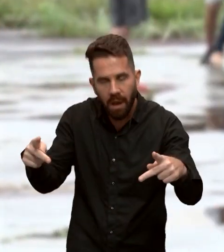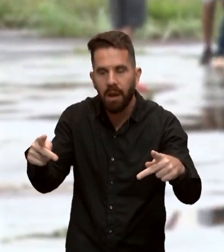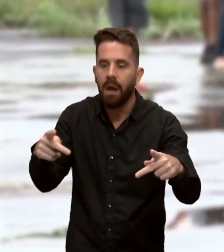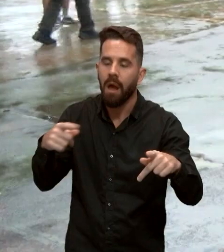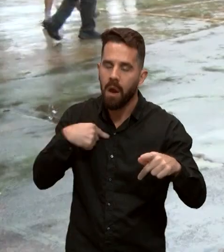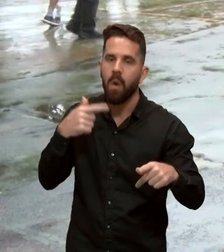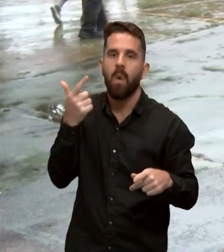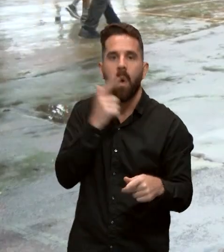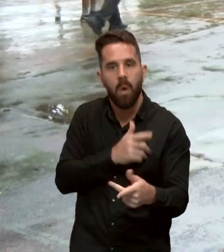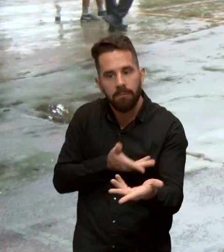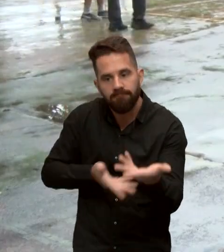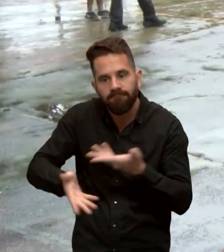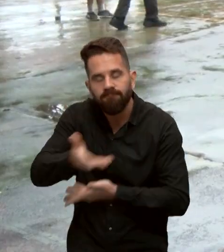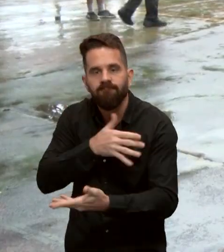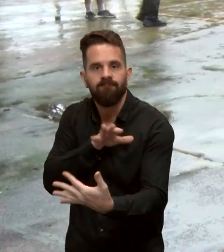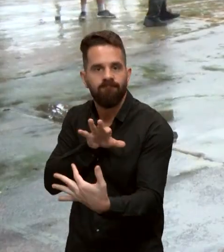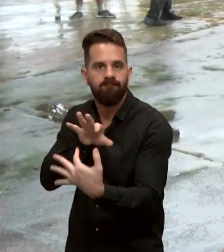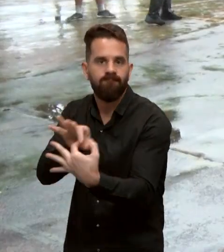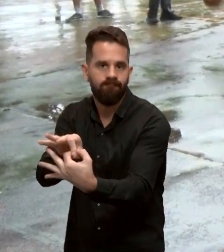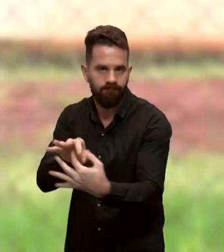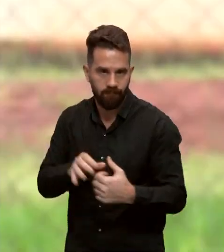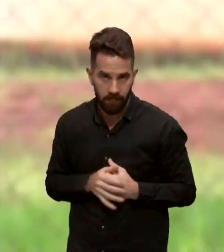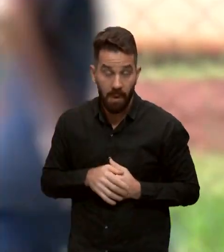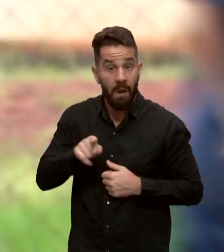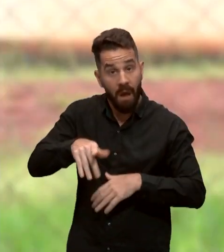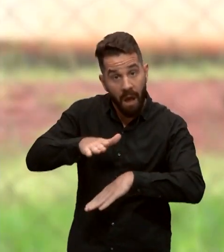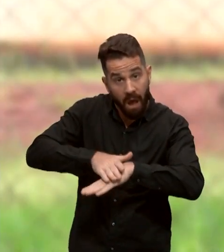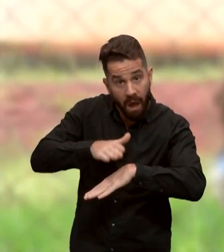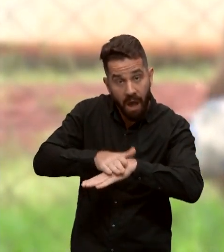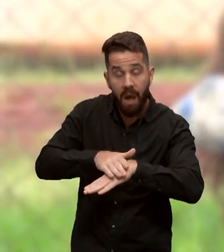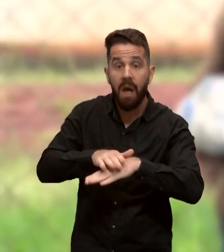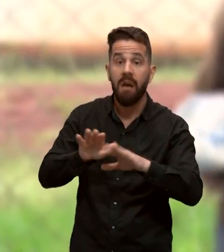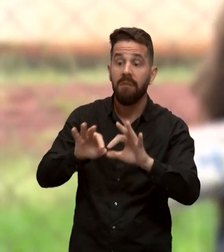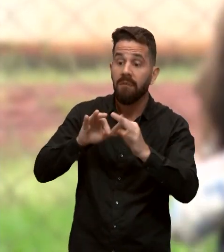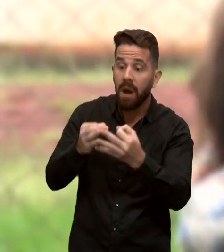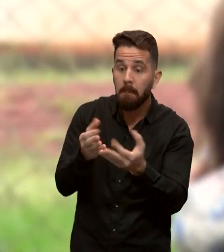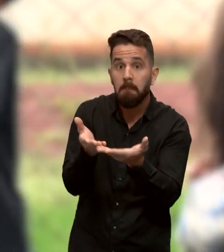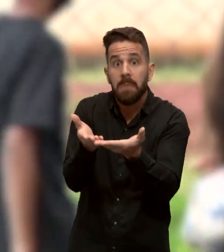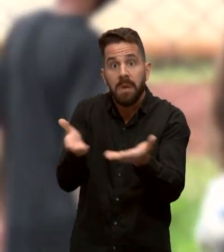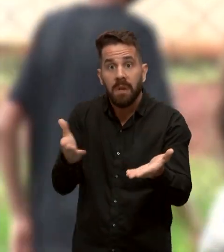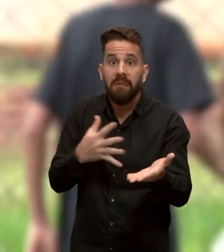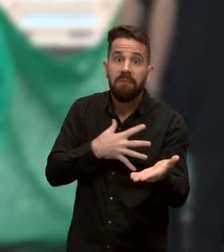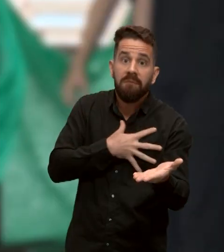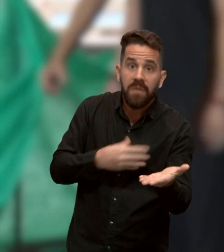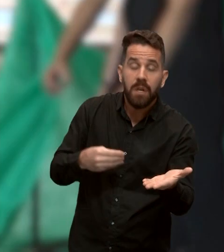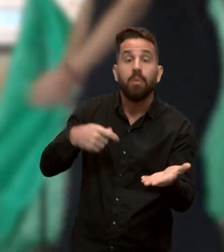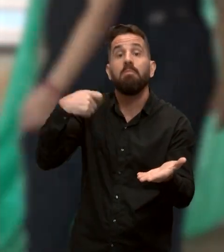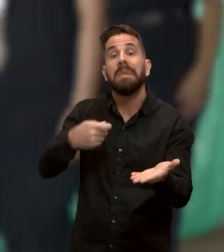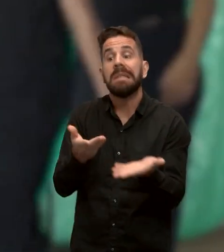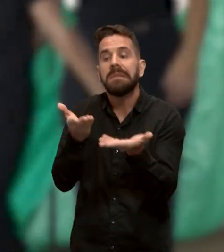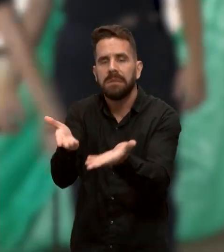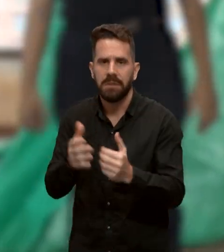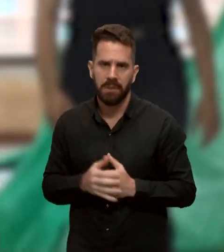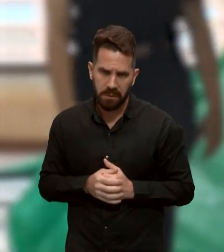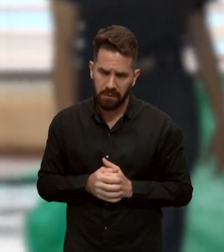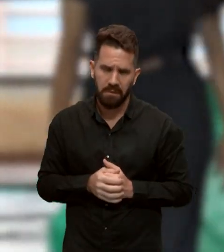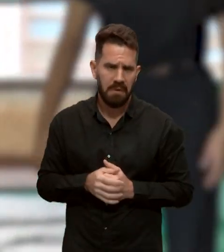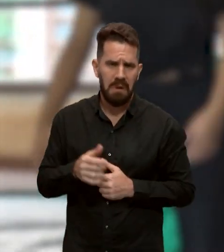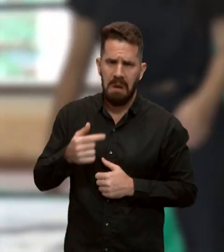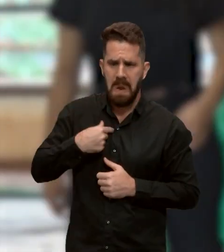mais próximo das necessidades que a sua rotina, a sua casa precisa. Em vez